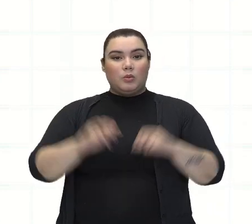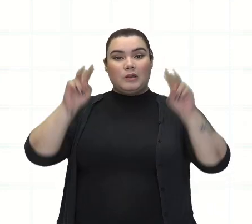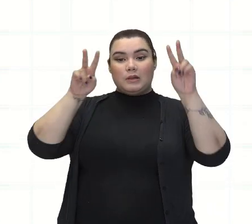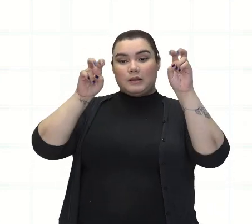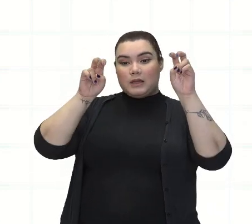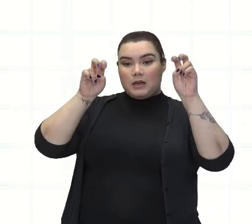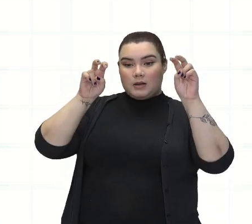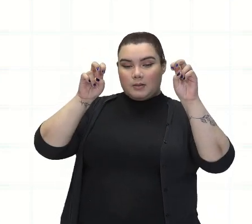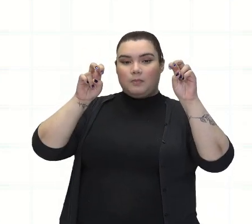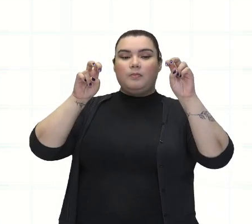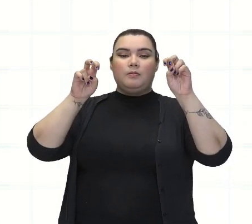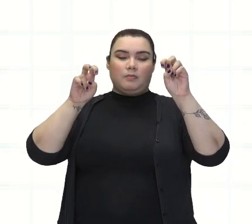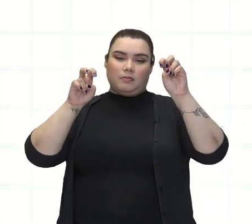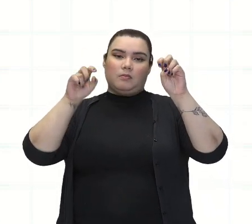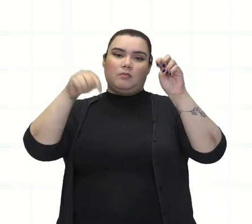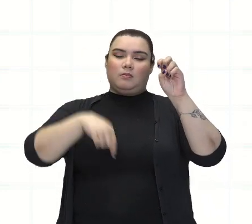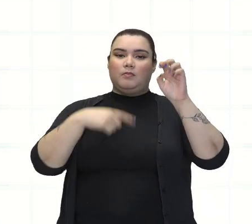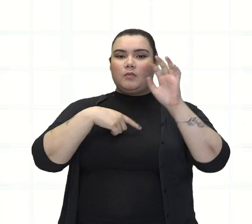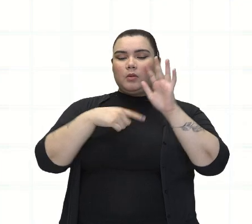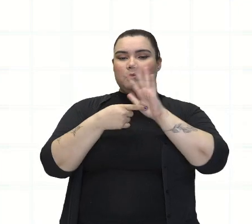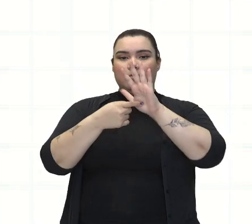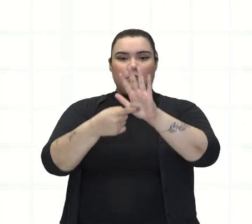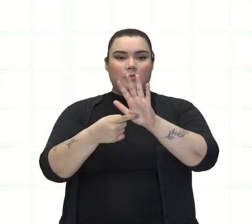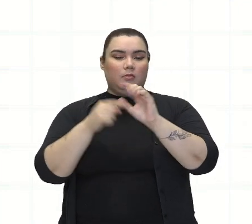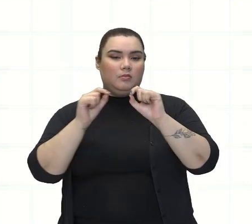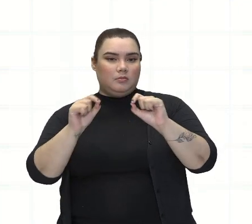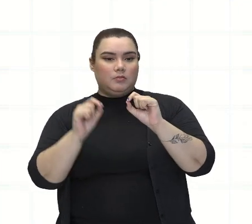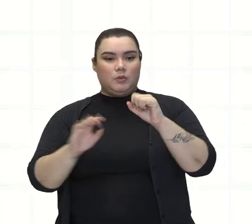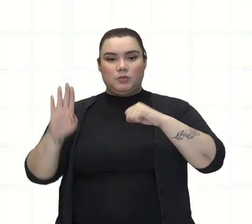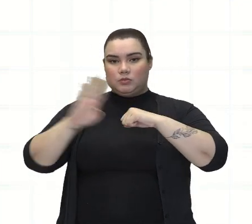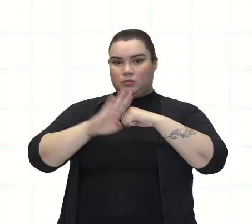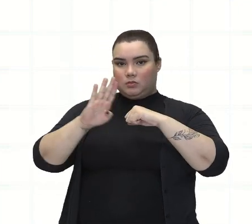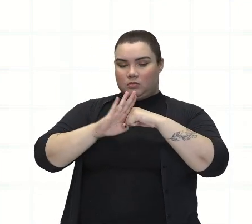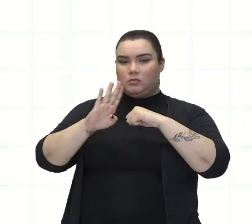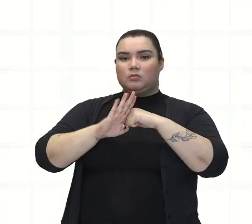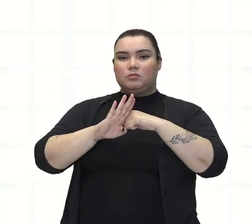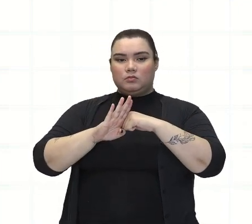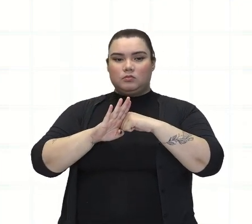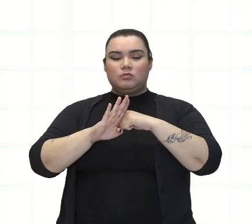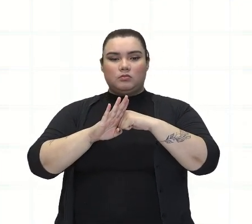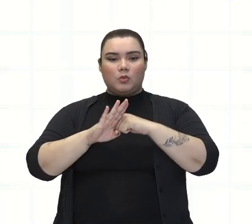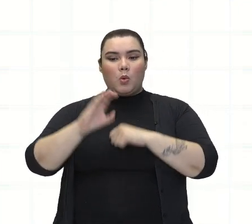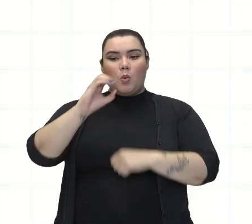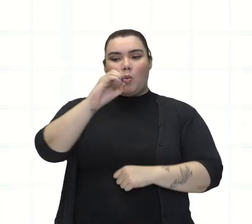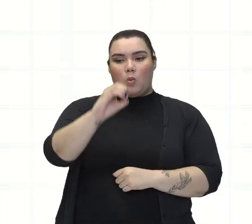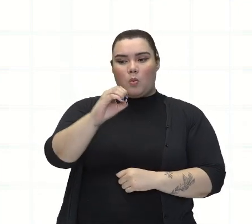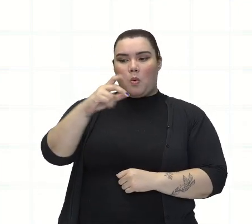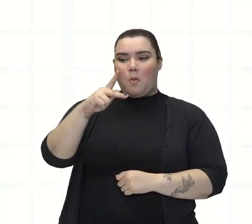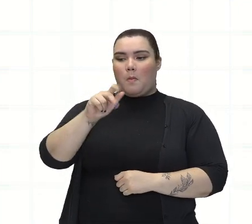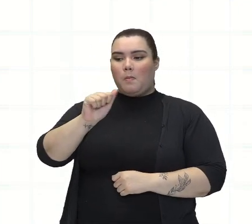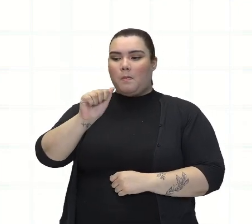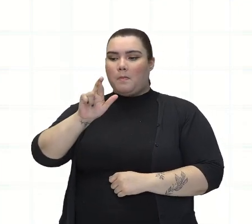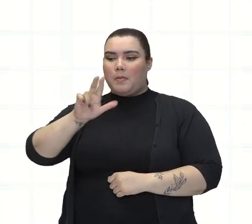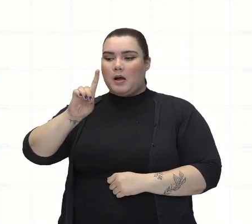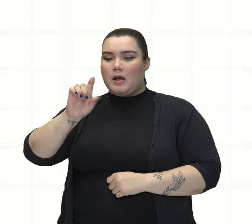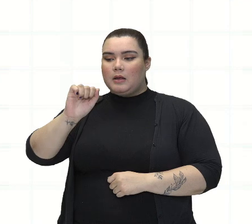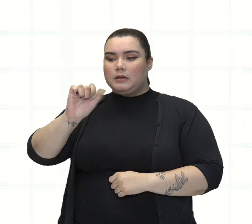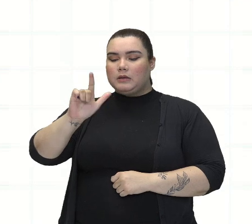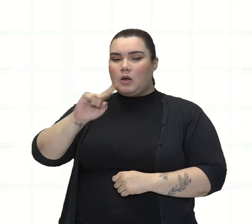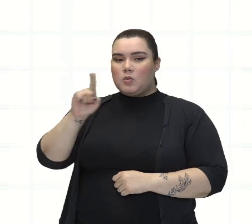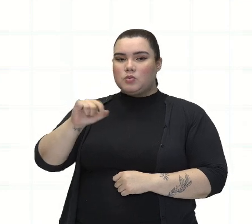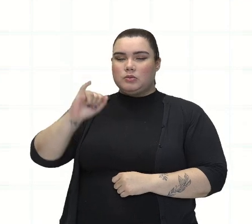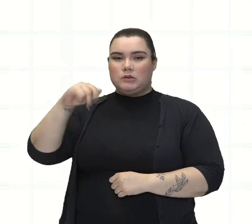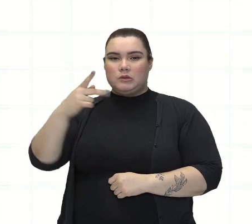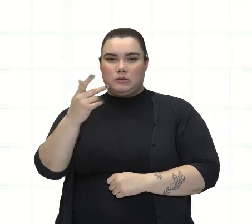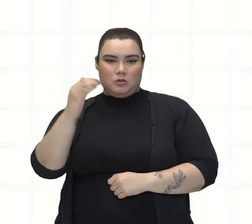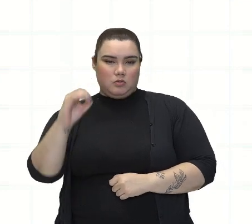título já traz para nós um substantivo, o pardalzinho é um ser, é um substantivo, e ó, quem